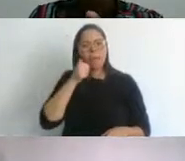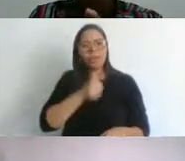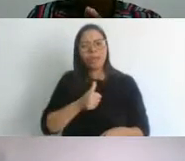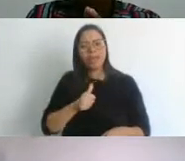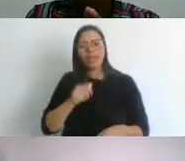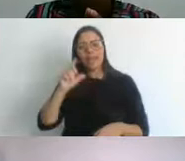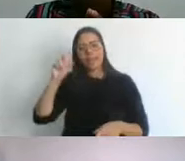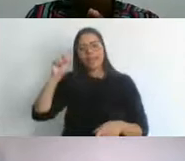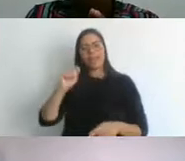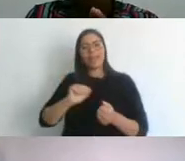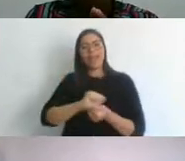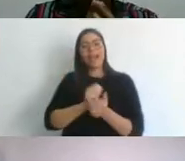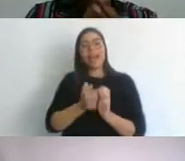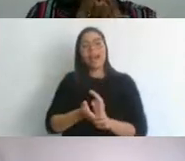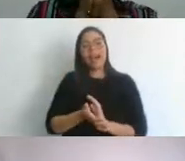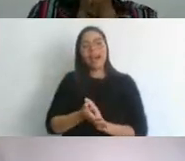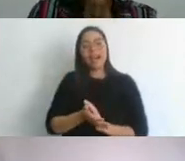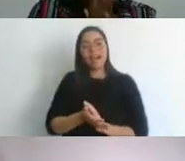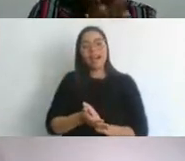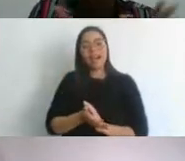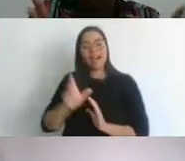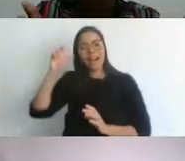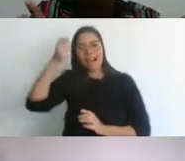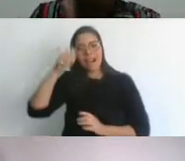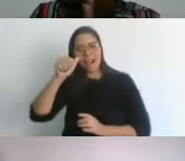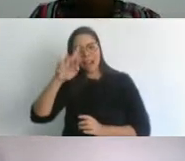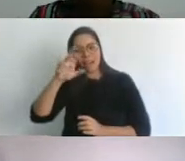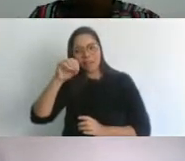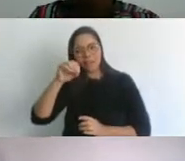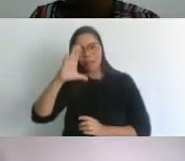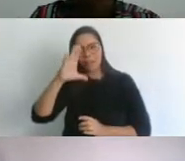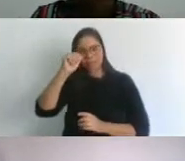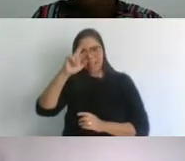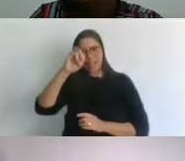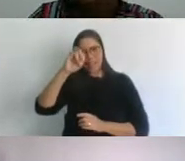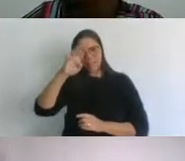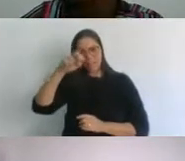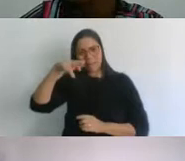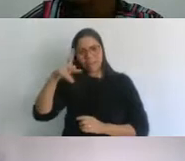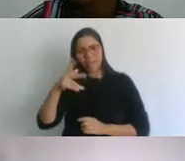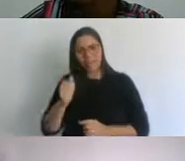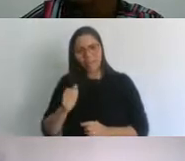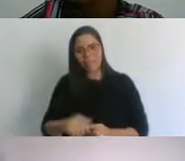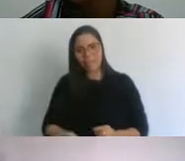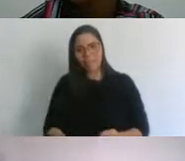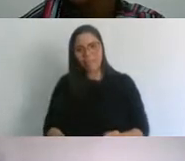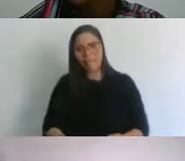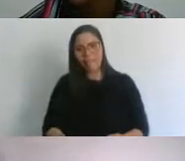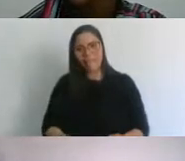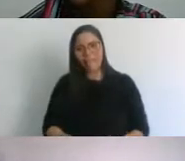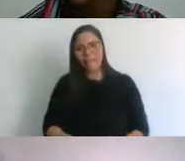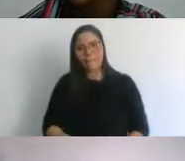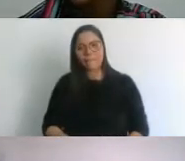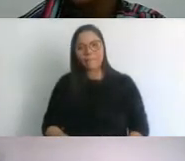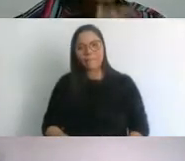é tão alegre ela vai ter um diálogo muito bom com o açúcar ibicar isso é muito importante